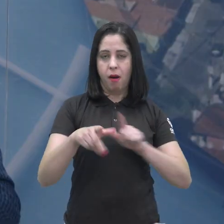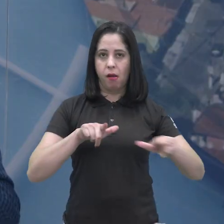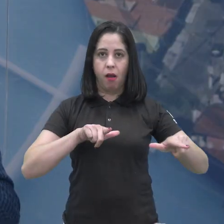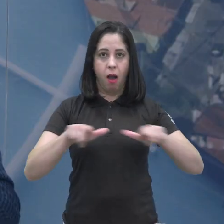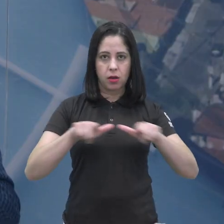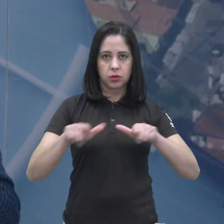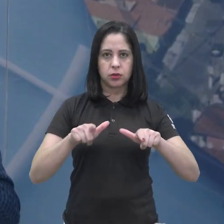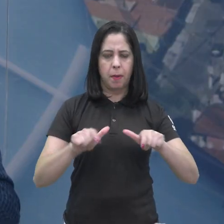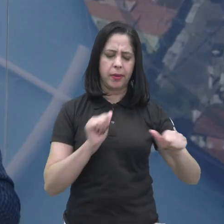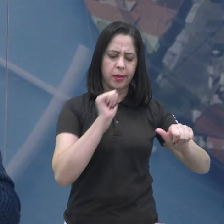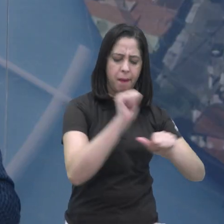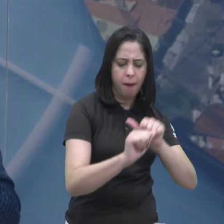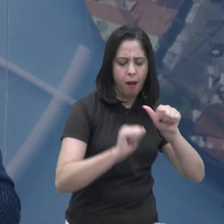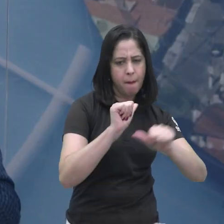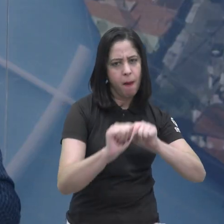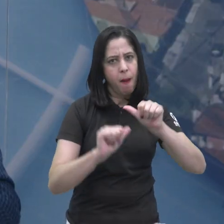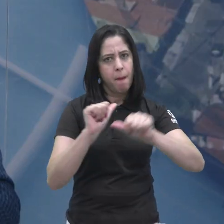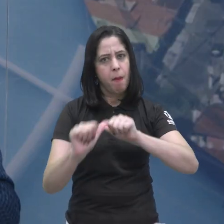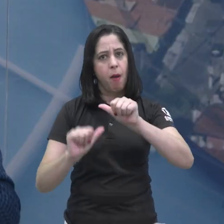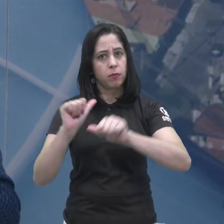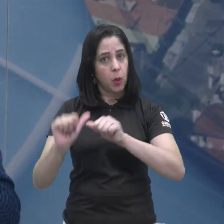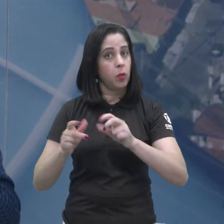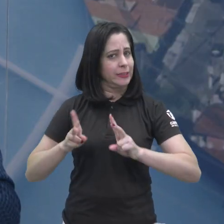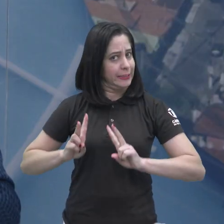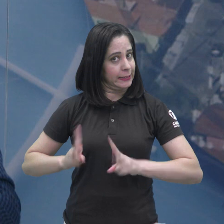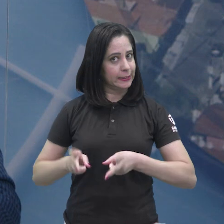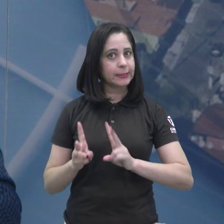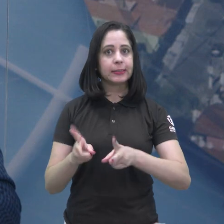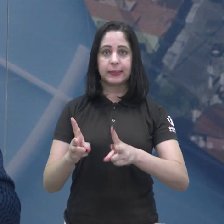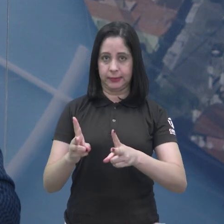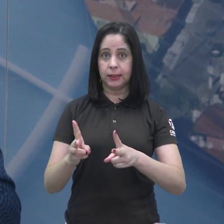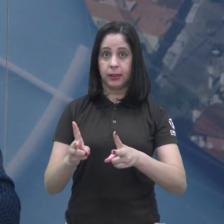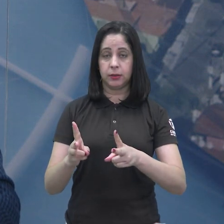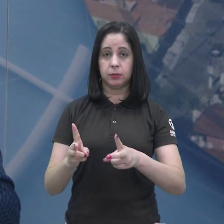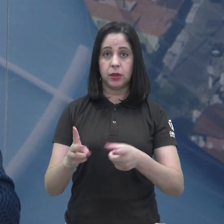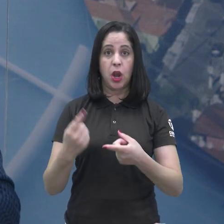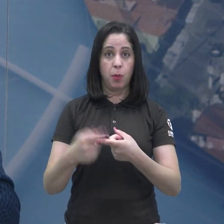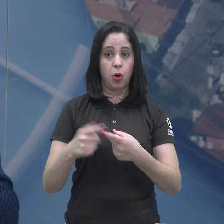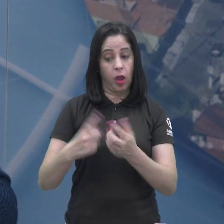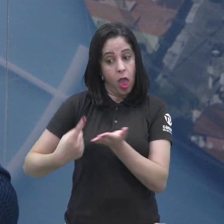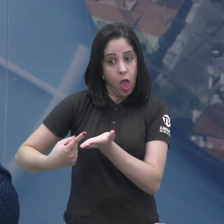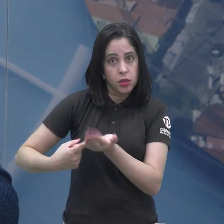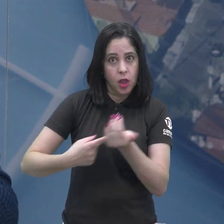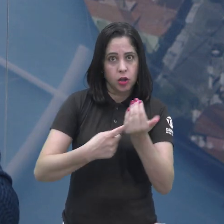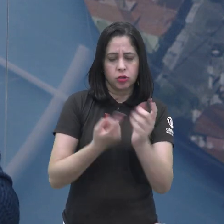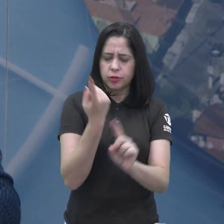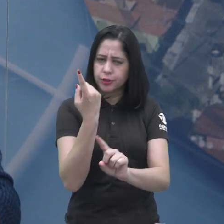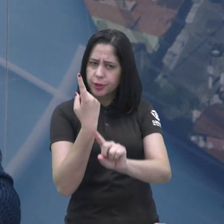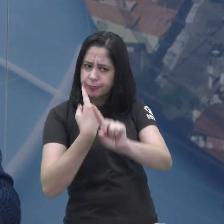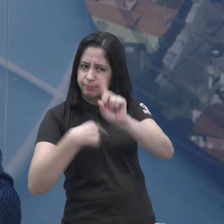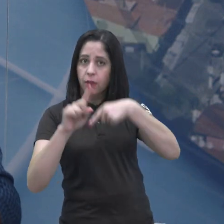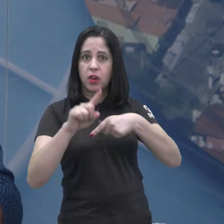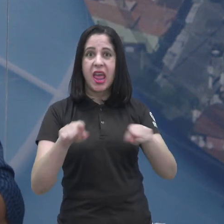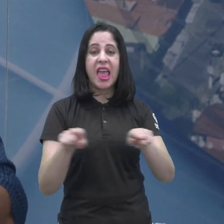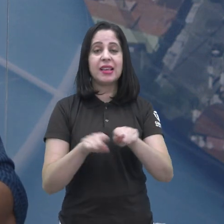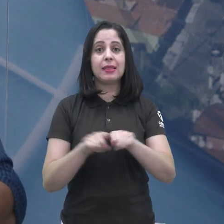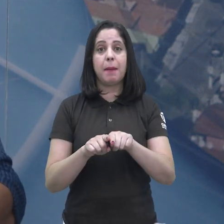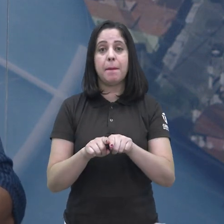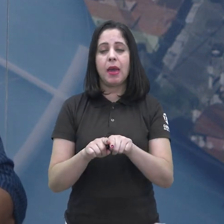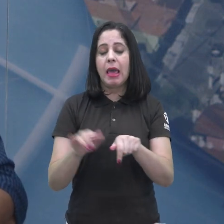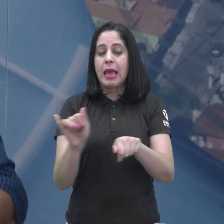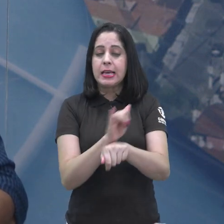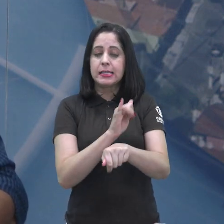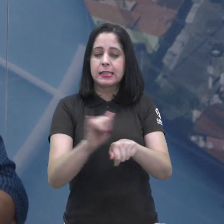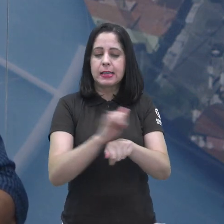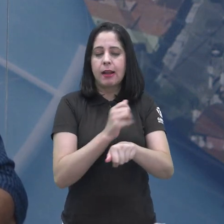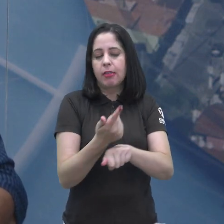mercado de trabalho tem passado por transformações profundas, impulsionadas por avanços tecnológicos e novas